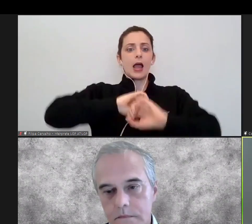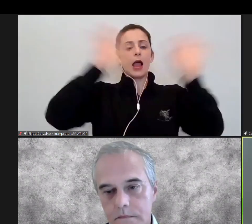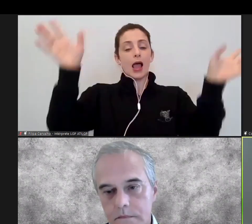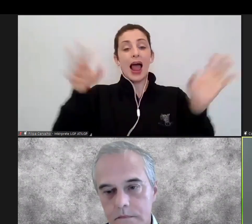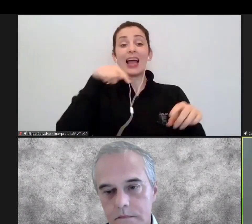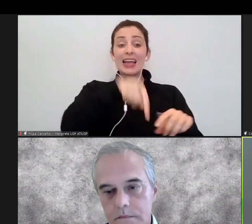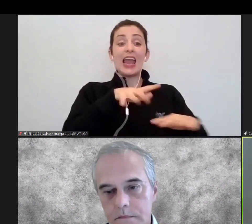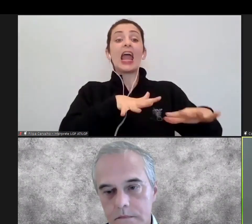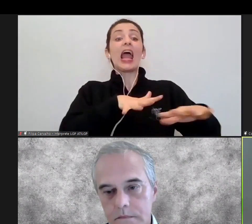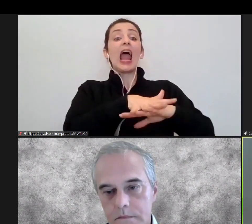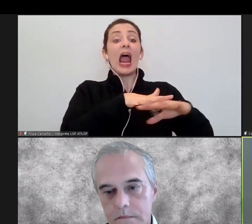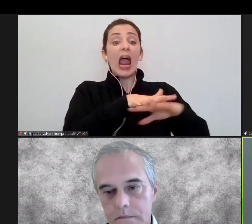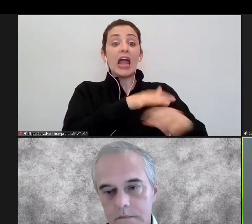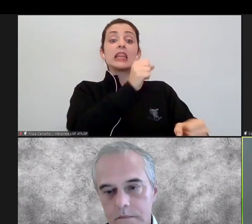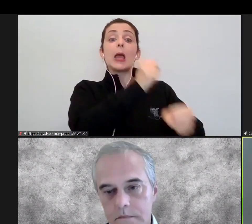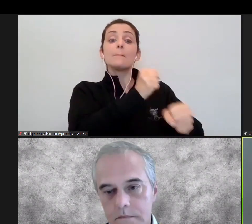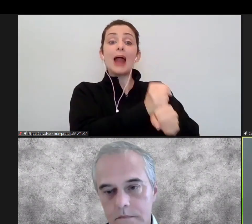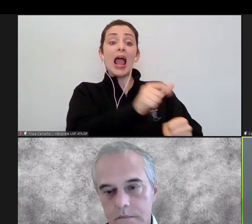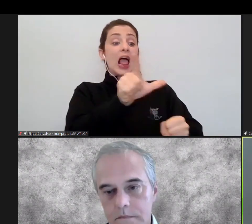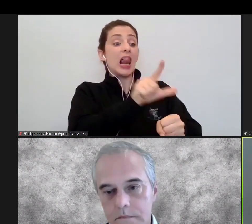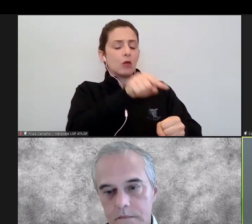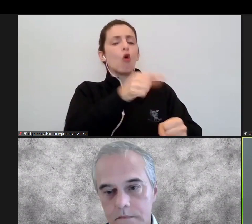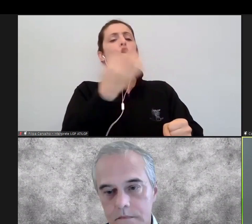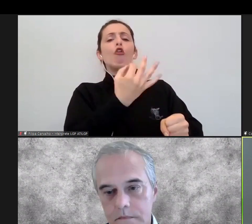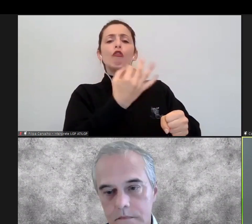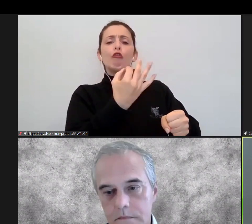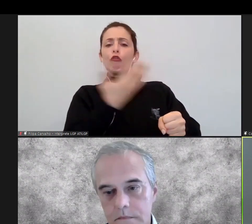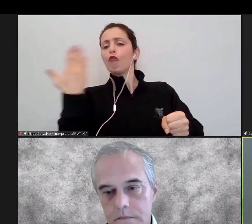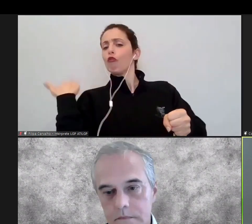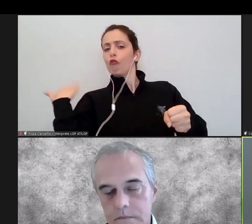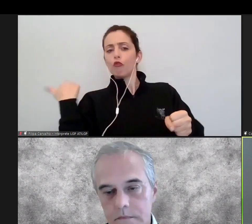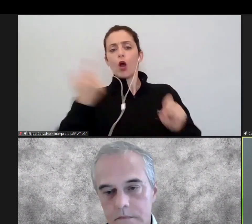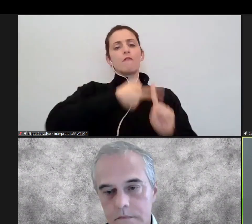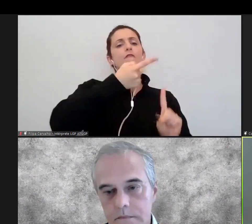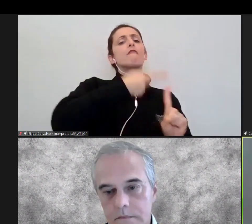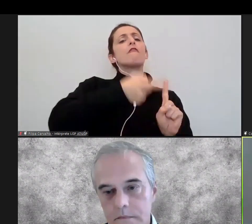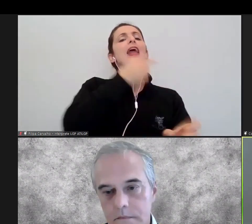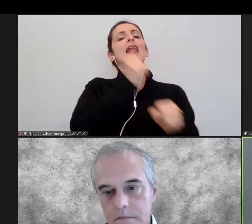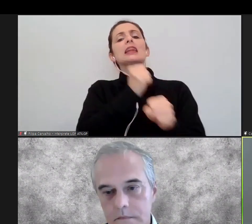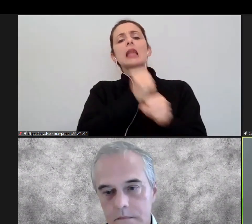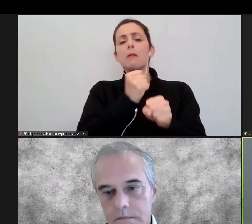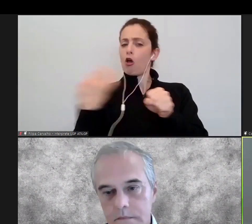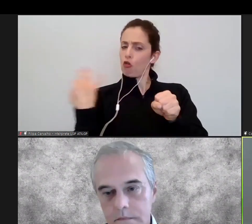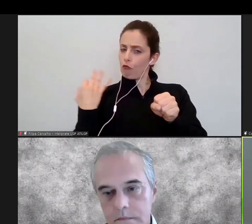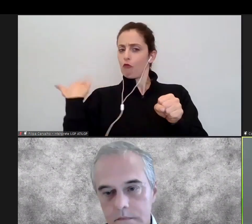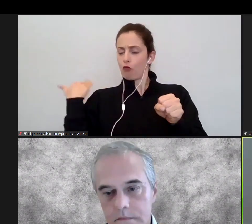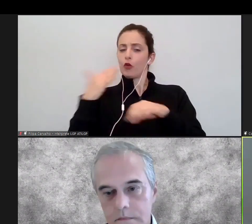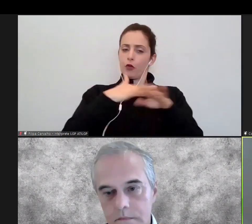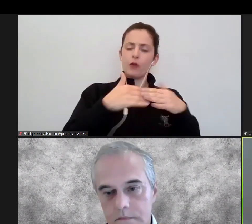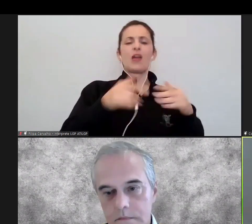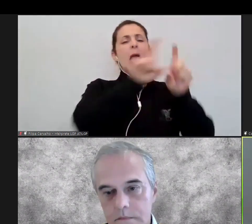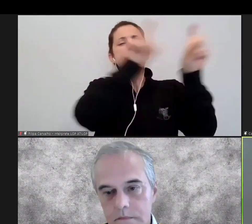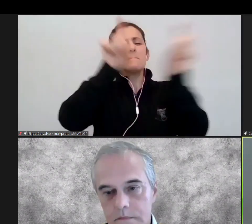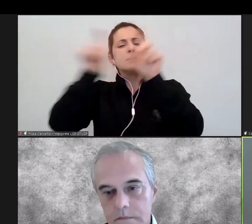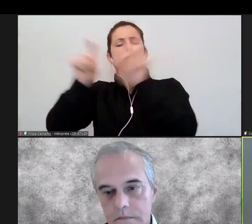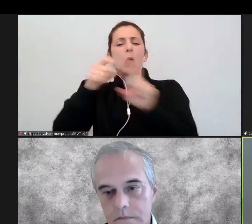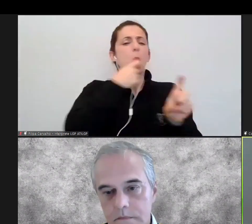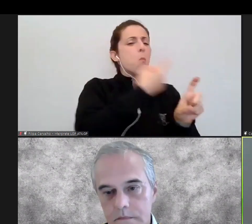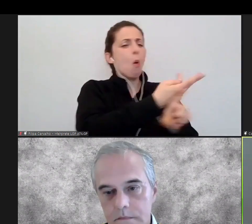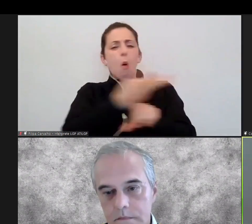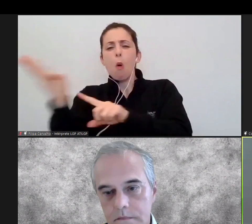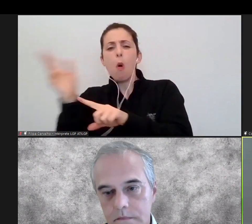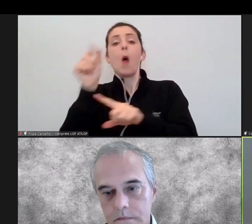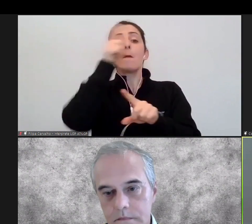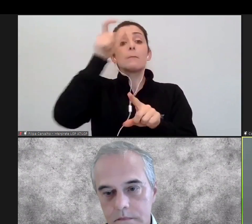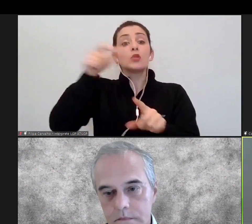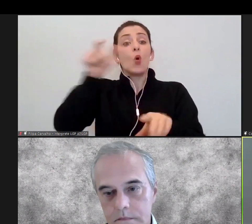Emprega Lisboa em fevereiro organizou uma feira de emprego, onde contámos com cerca de 23 empresas e mais de 500 desempregados